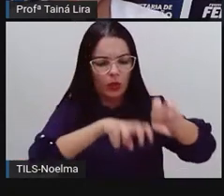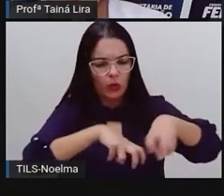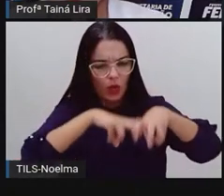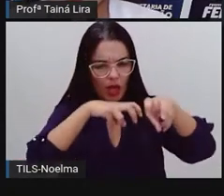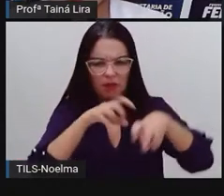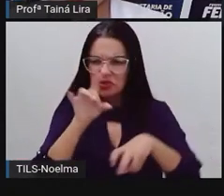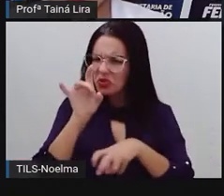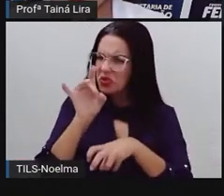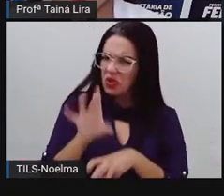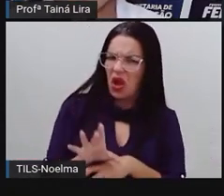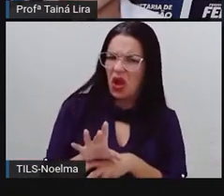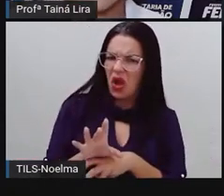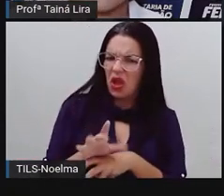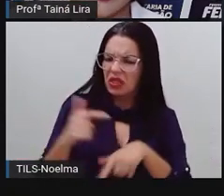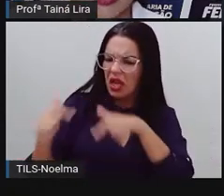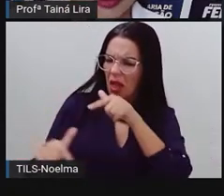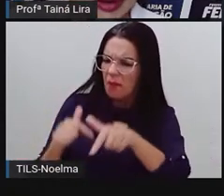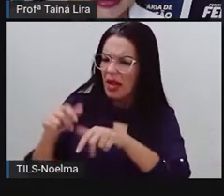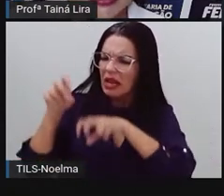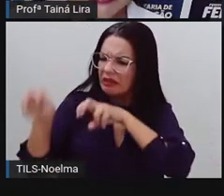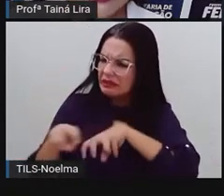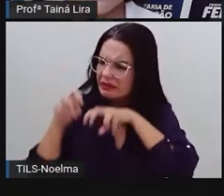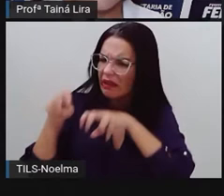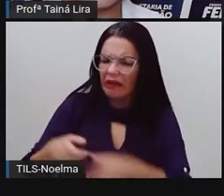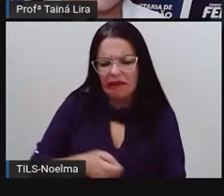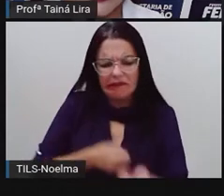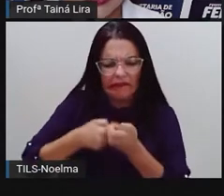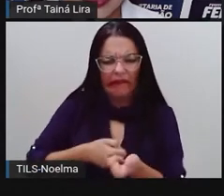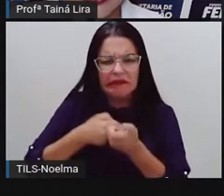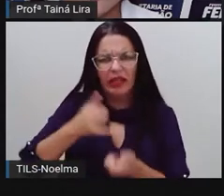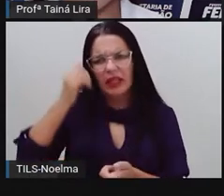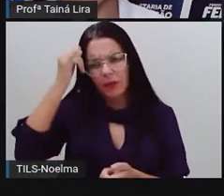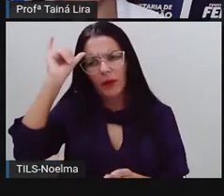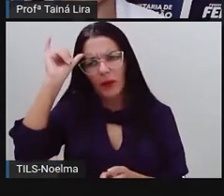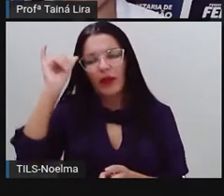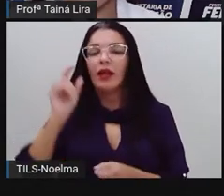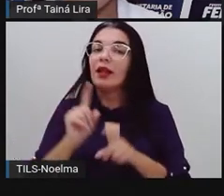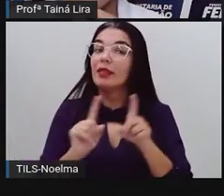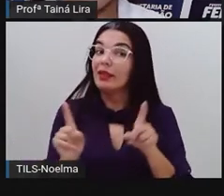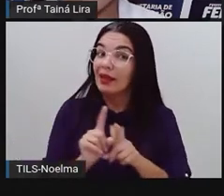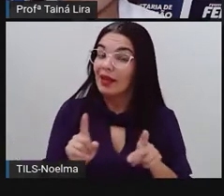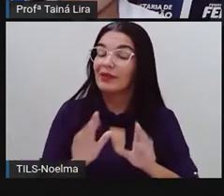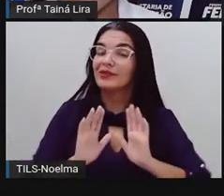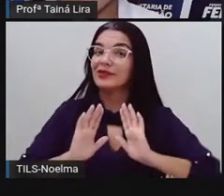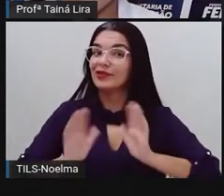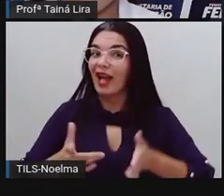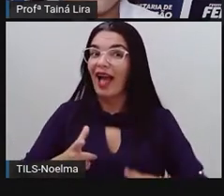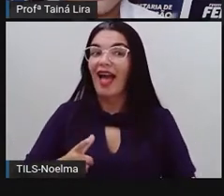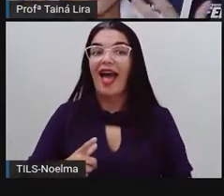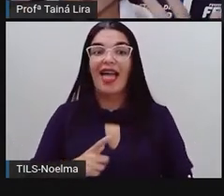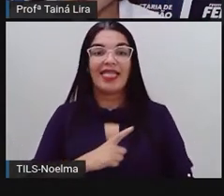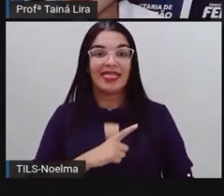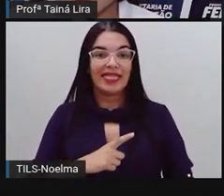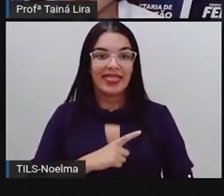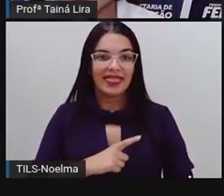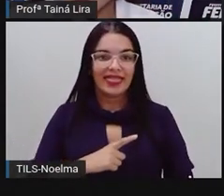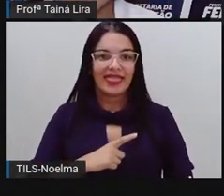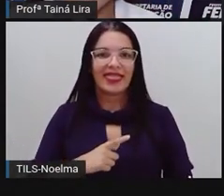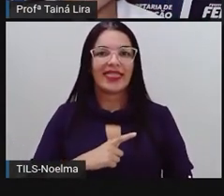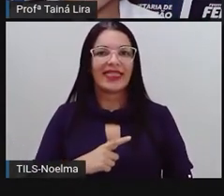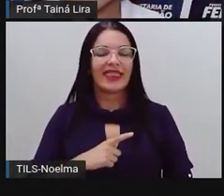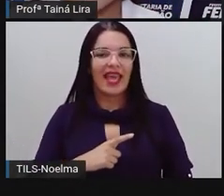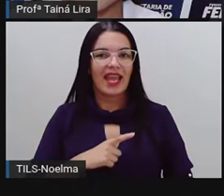com agricultura EA pecuária não existe é já existe existem aí